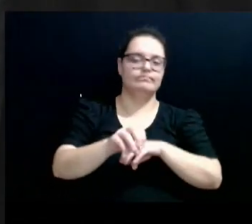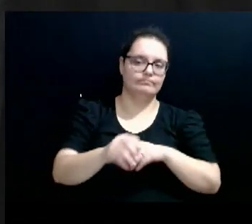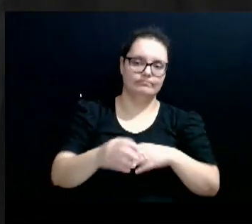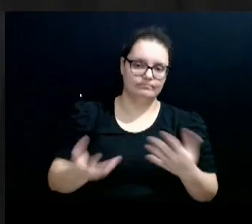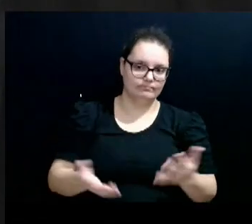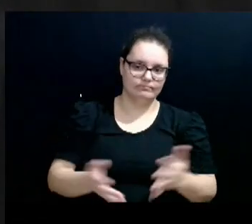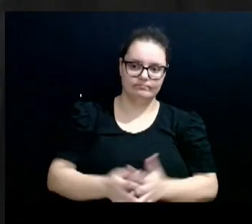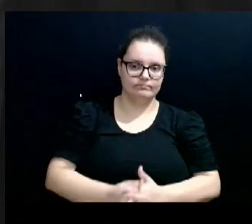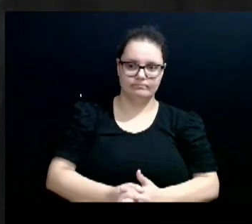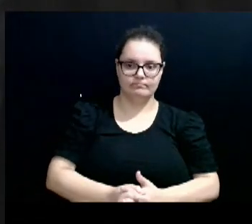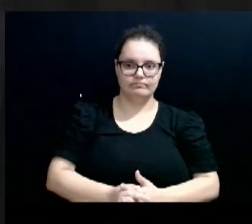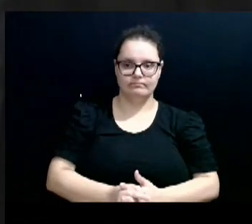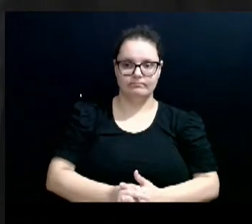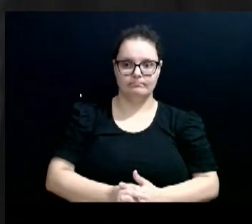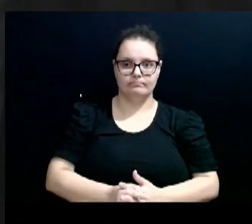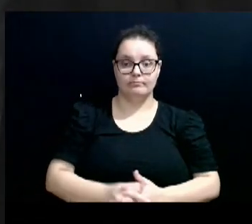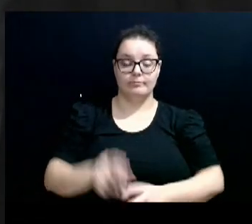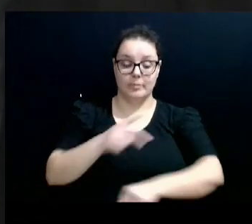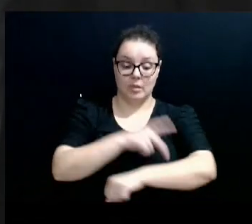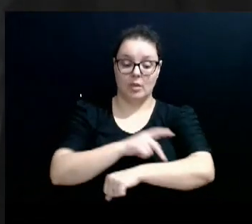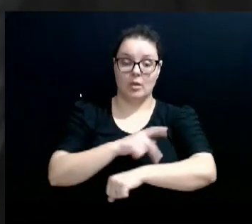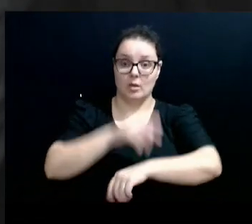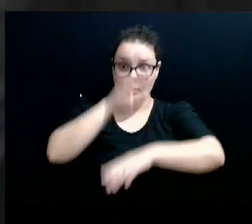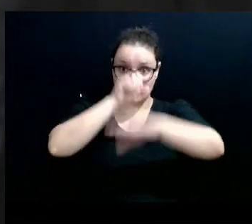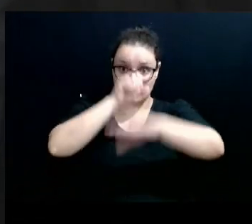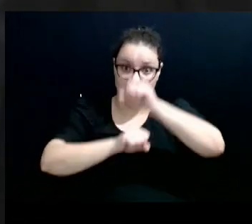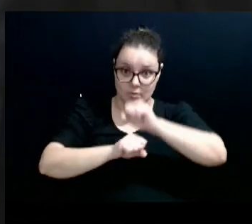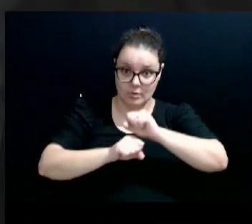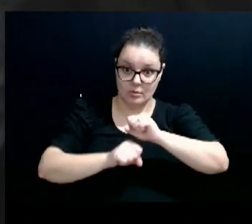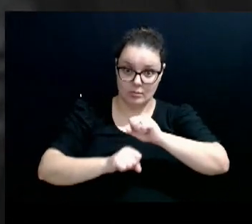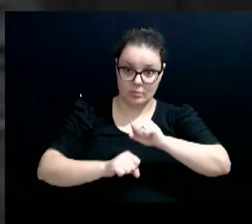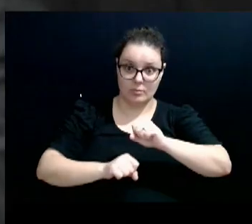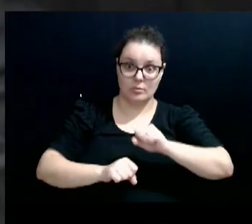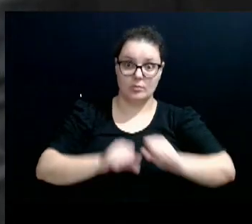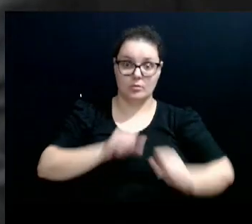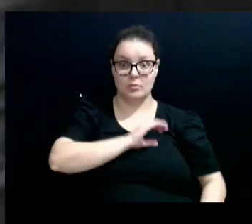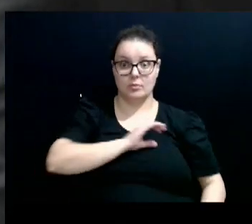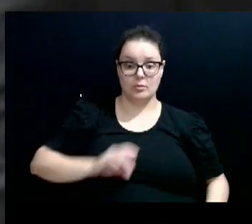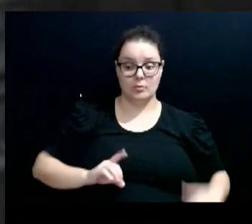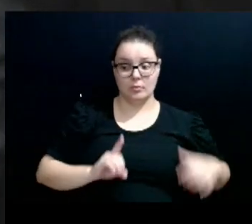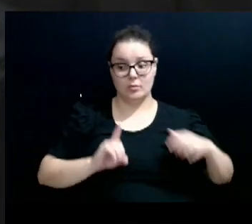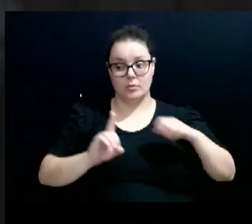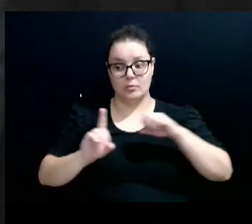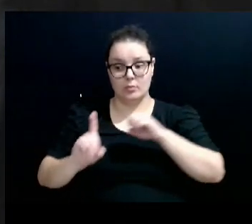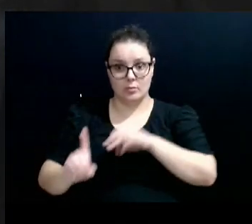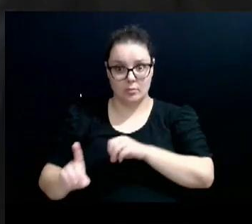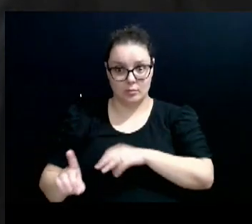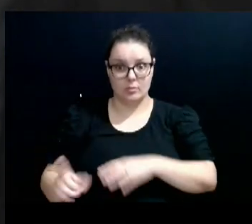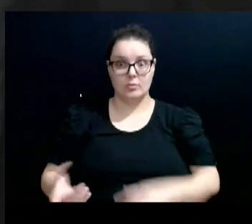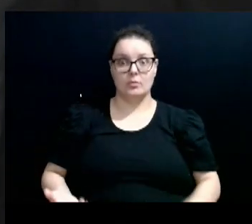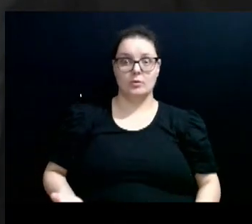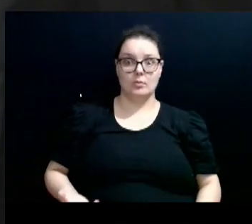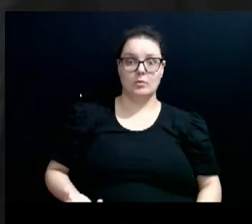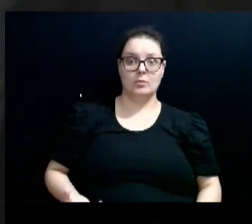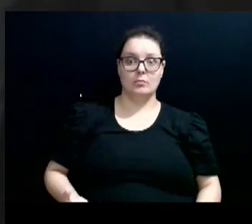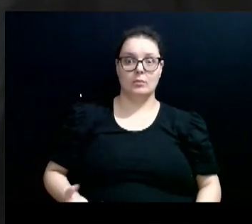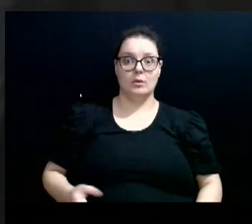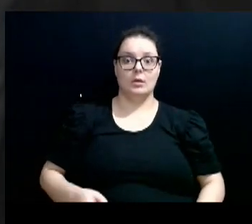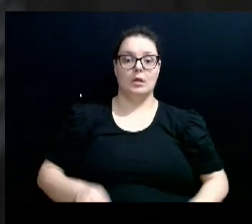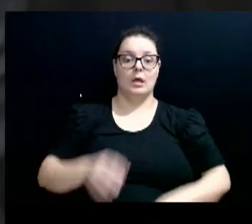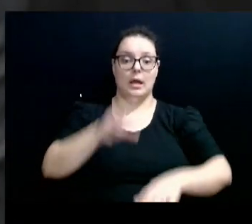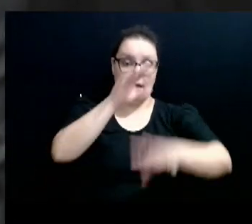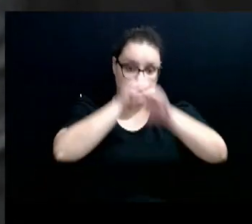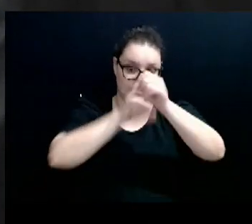Essa pedagogia se aprende no Evangelho de Cristo, né? O Senhor Jesus diz assim: aprendei de mim. Então, eu sou o exemplo. Então,